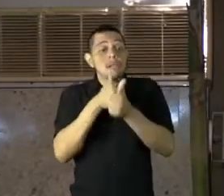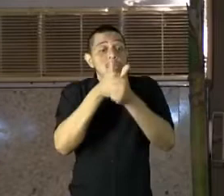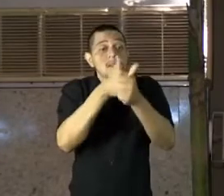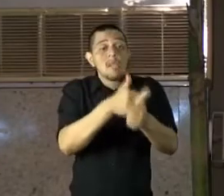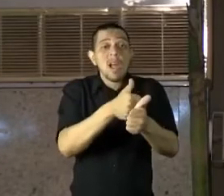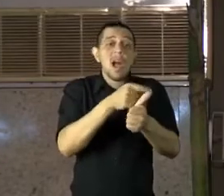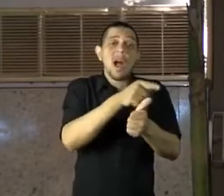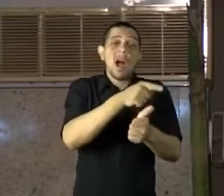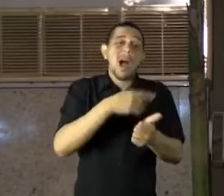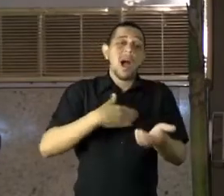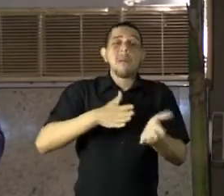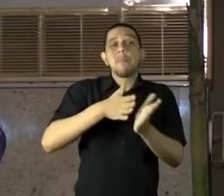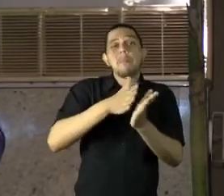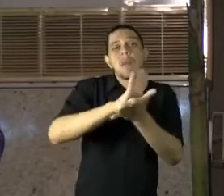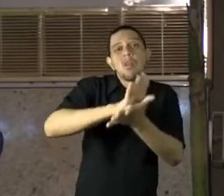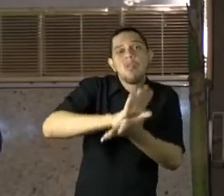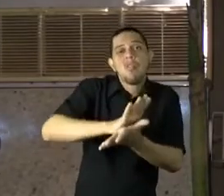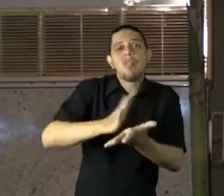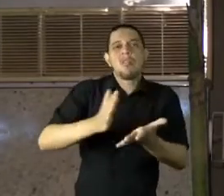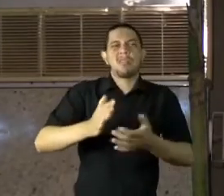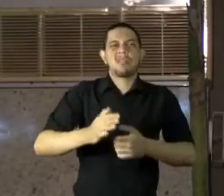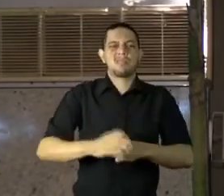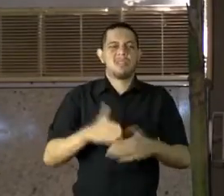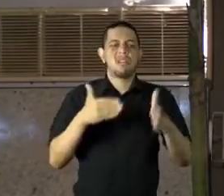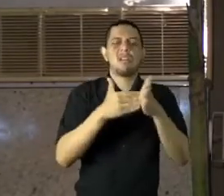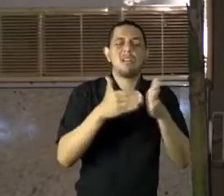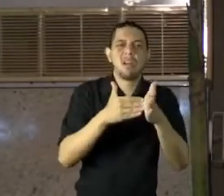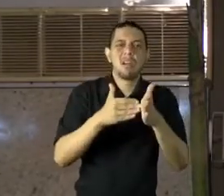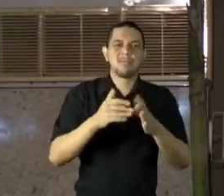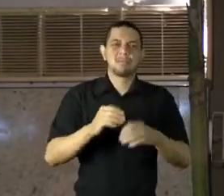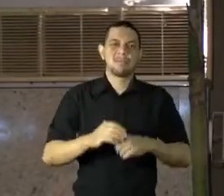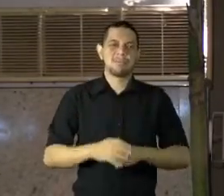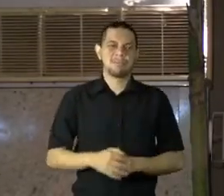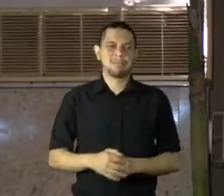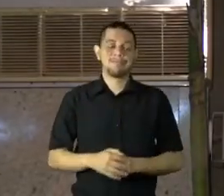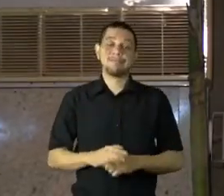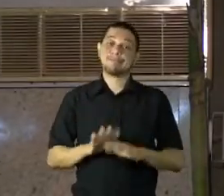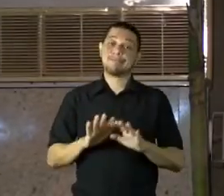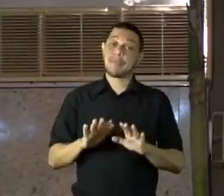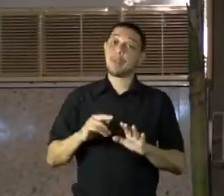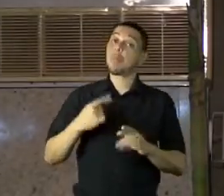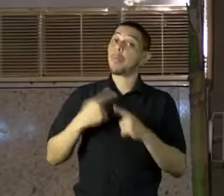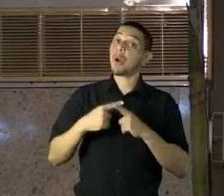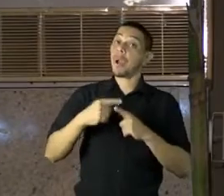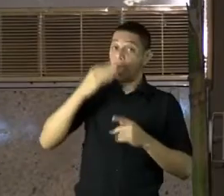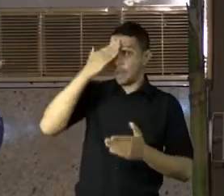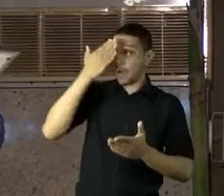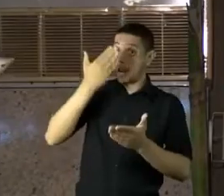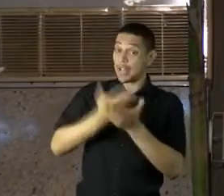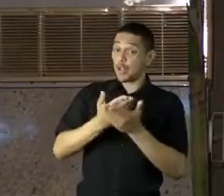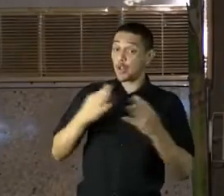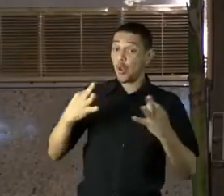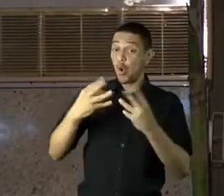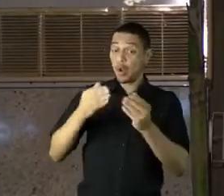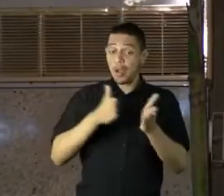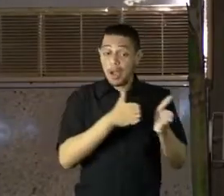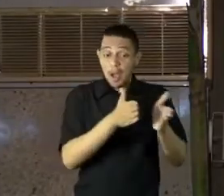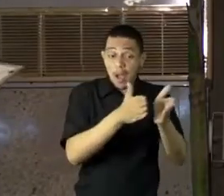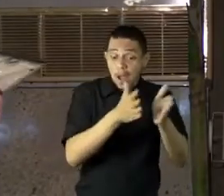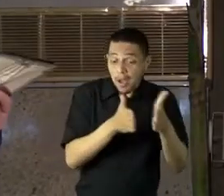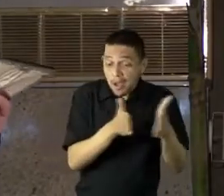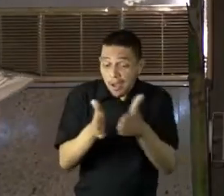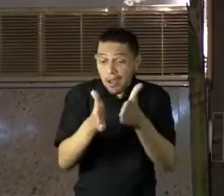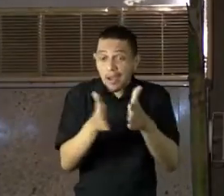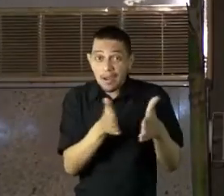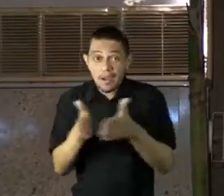preconceituoso e afinal acredito que todos os caminhos levam a Roma Então para que mapas